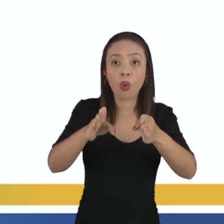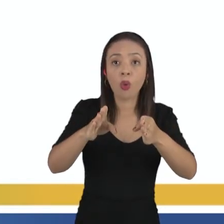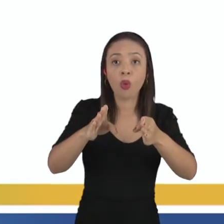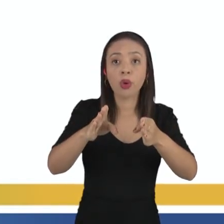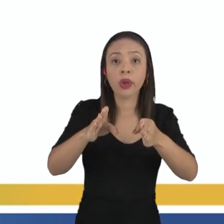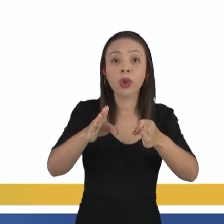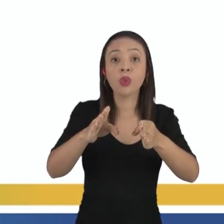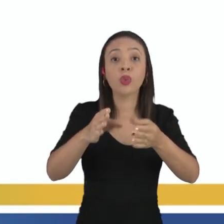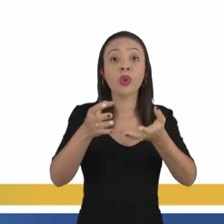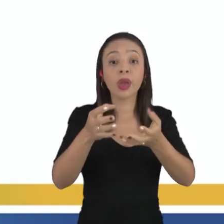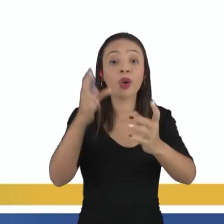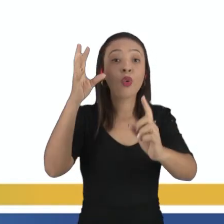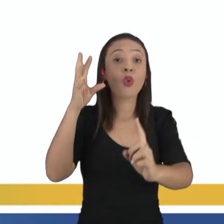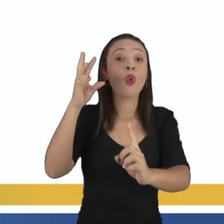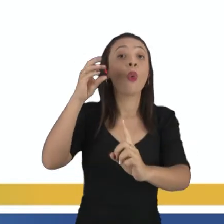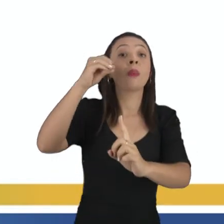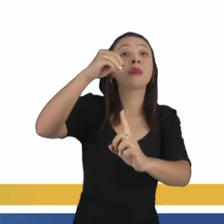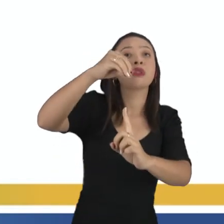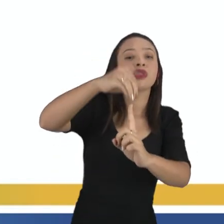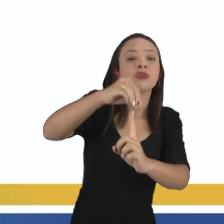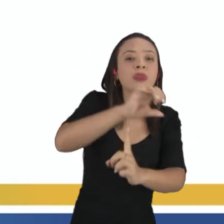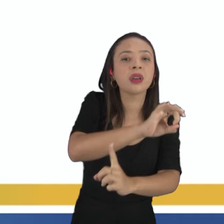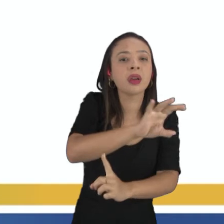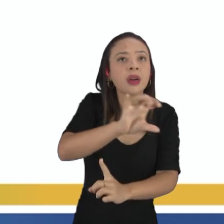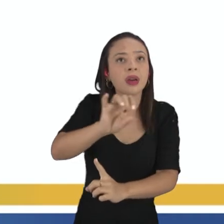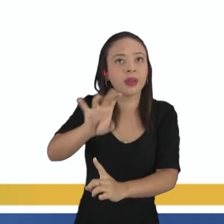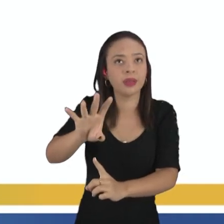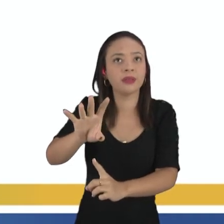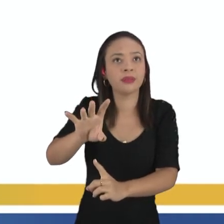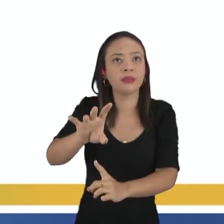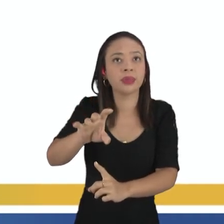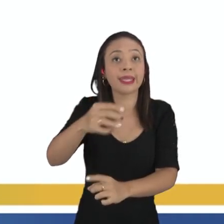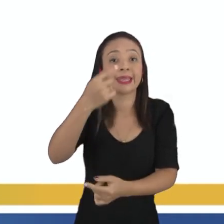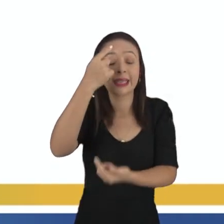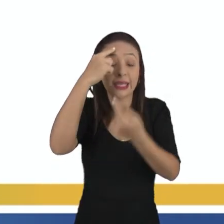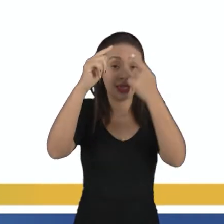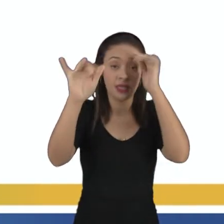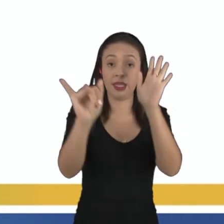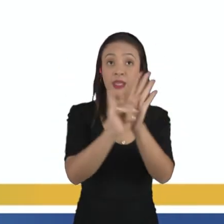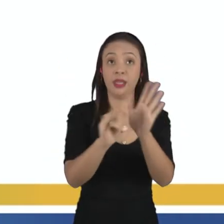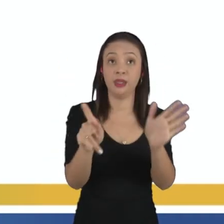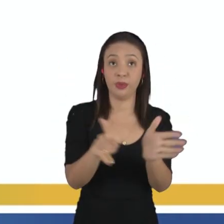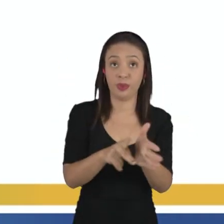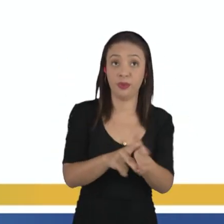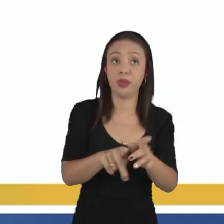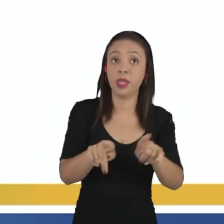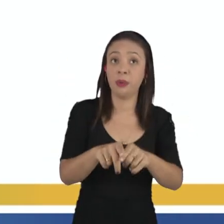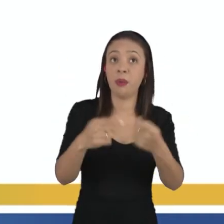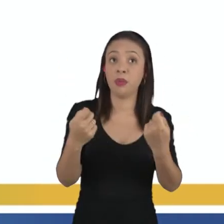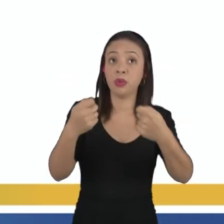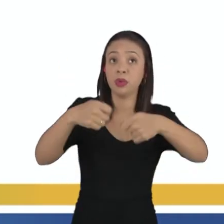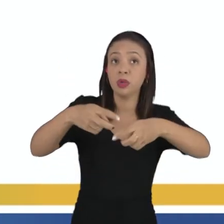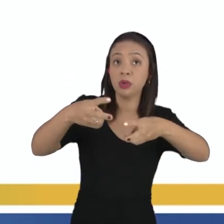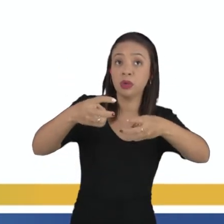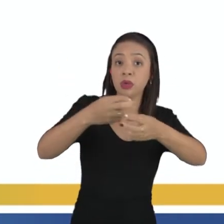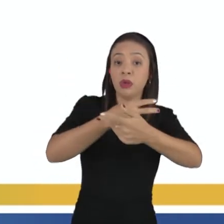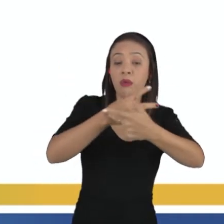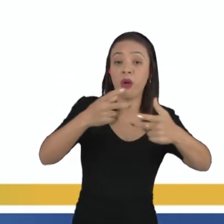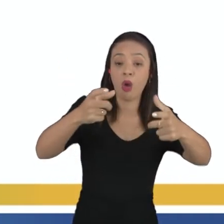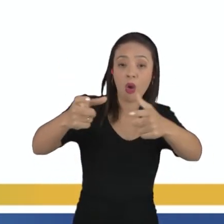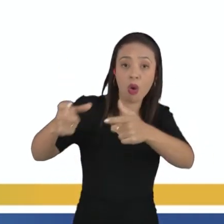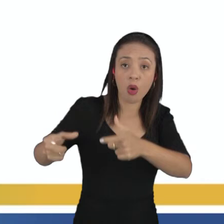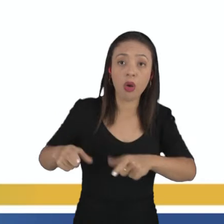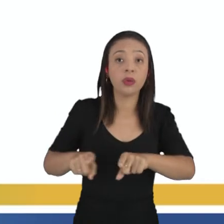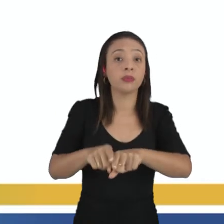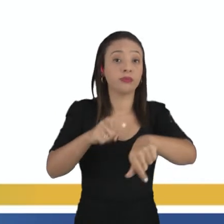estéticos propostos por cada uma, constituindo suas identidades que podem ser percebidas em diferentes